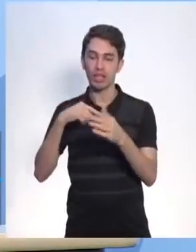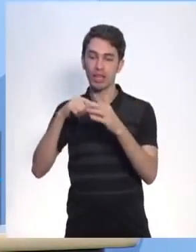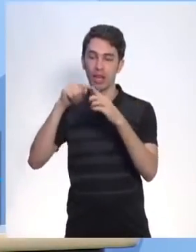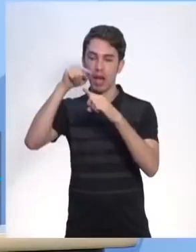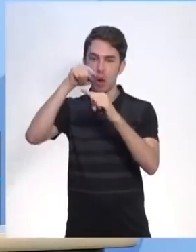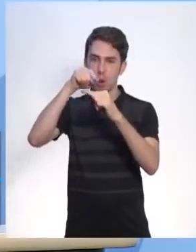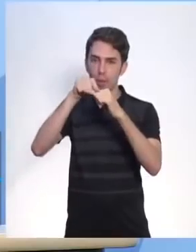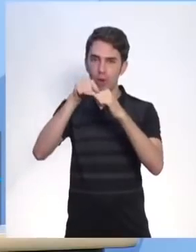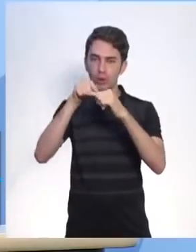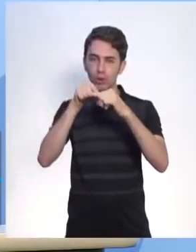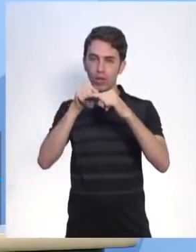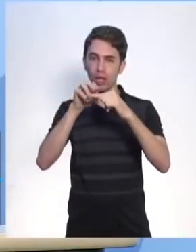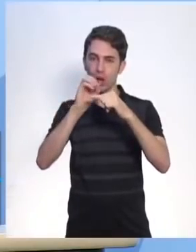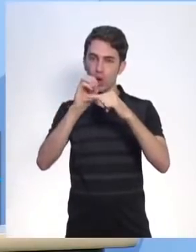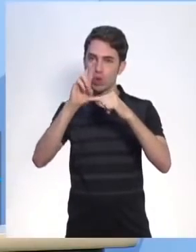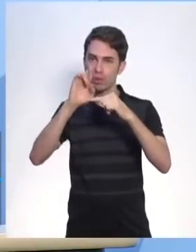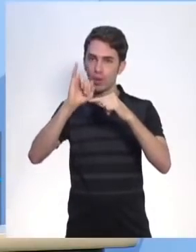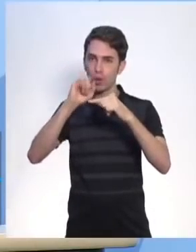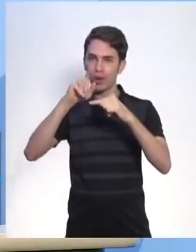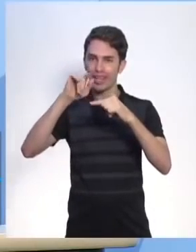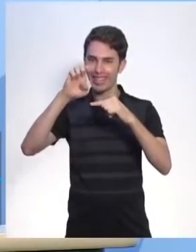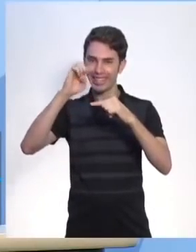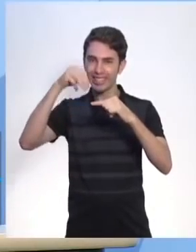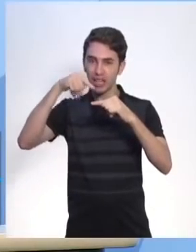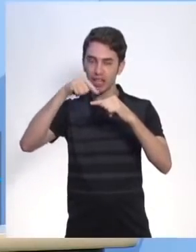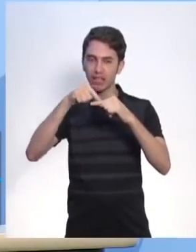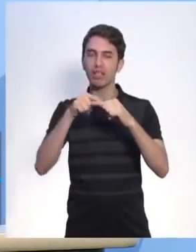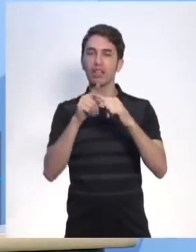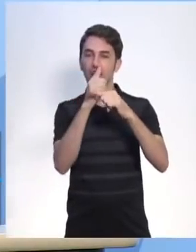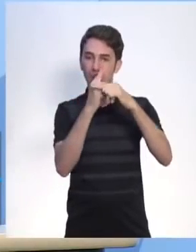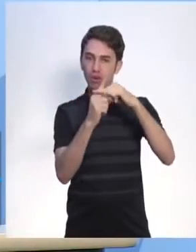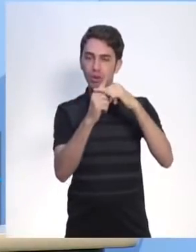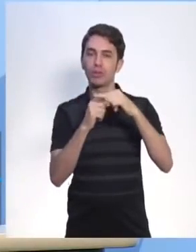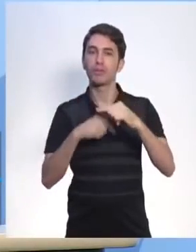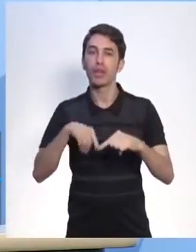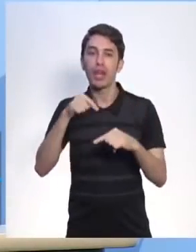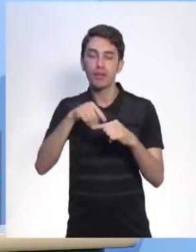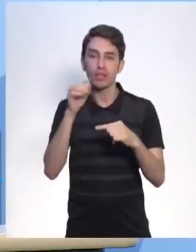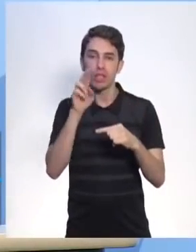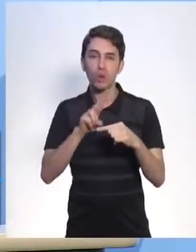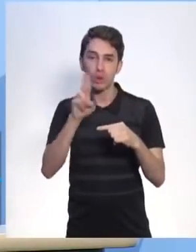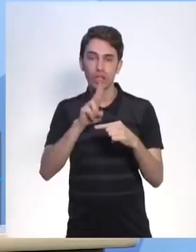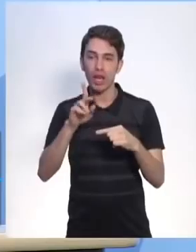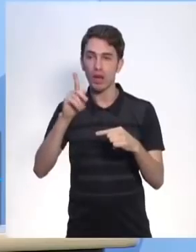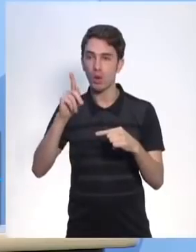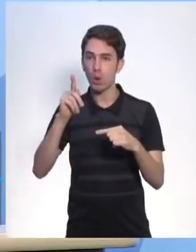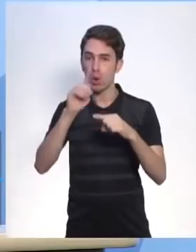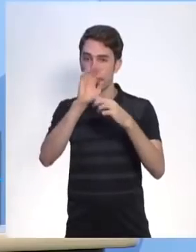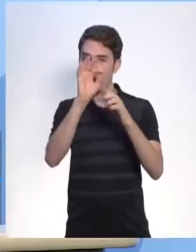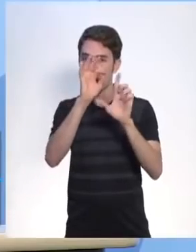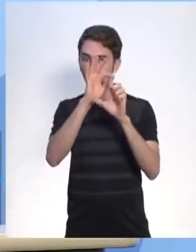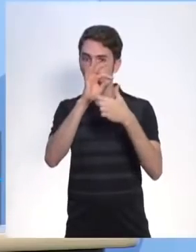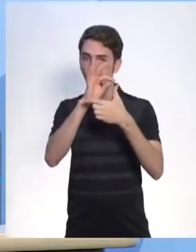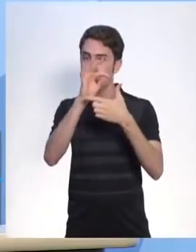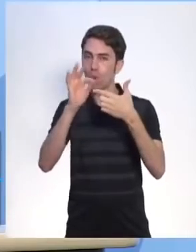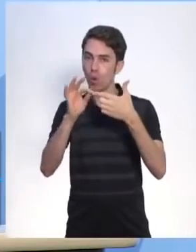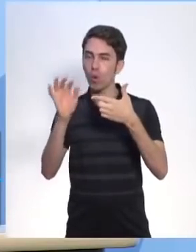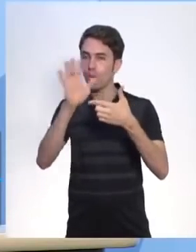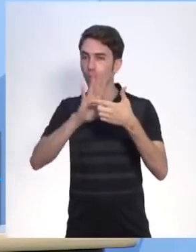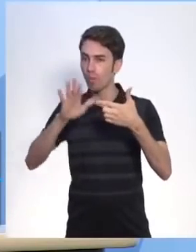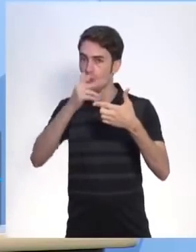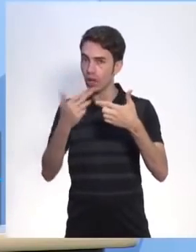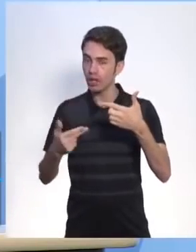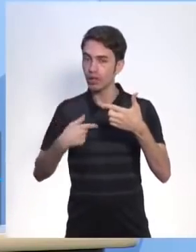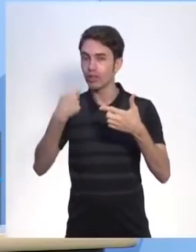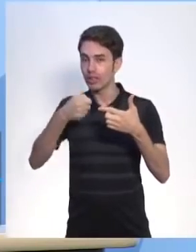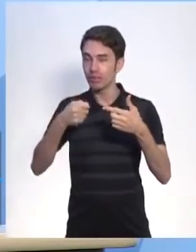para você localizar e colocar polígonos no plano, a gente tem que planejar